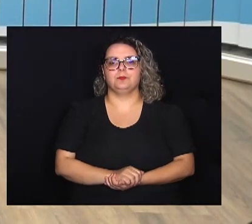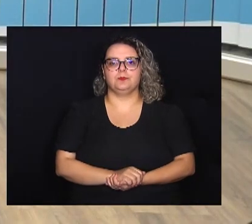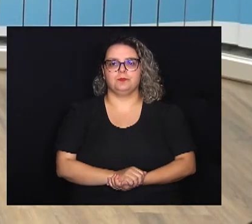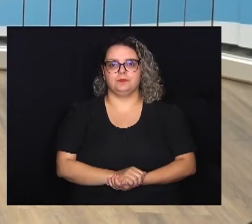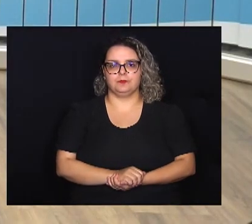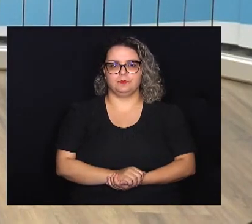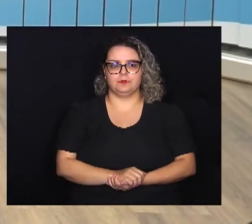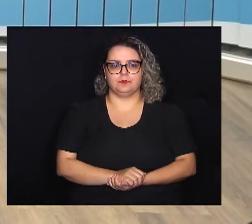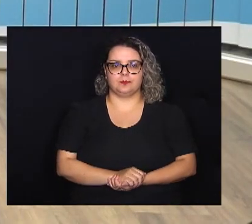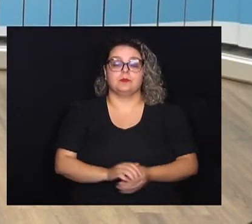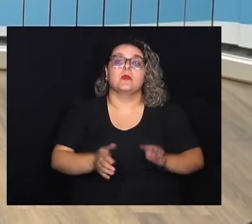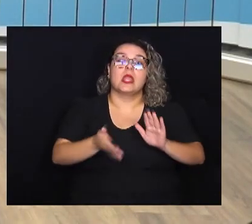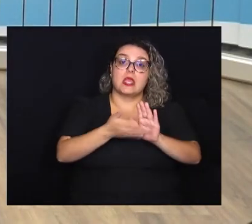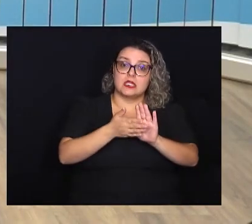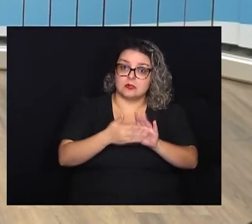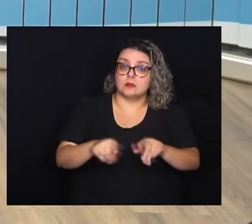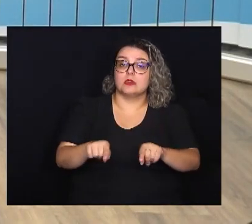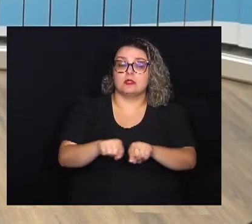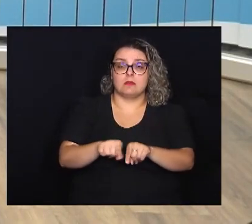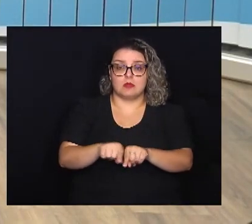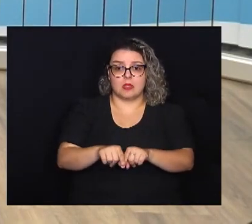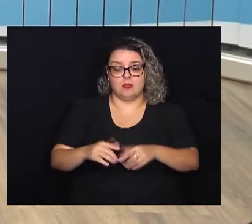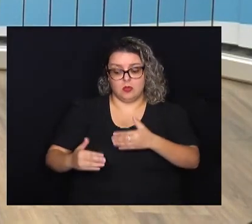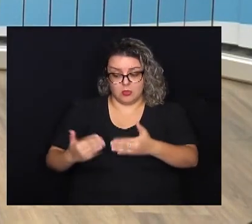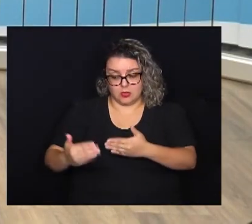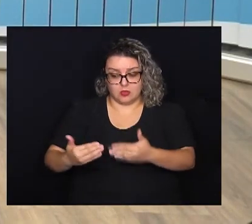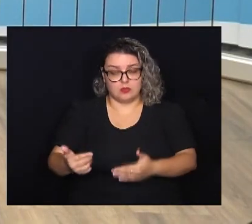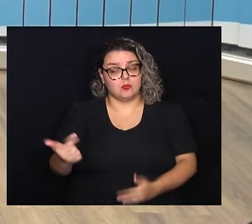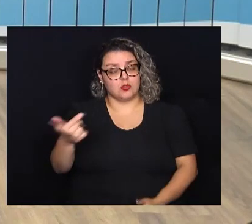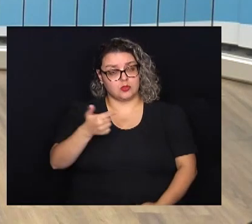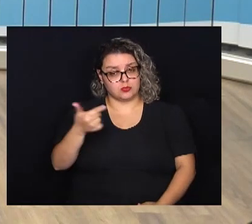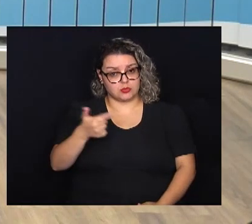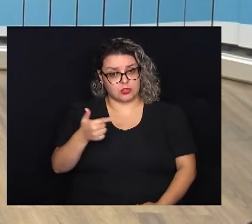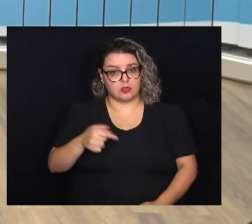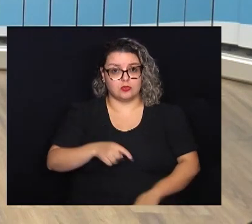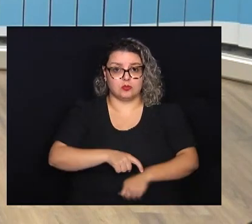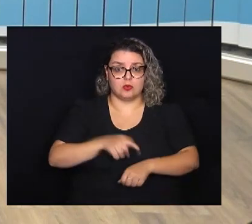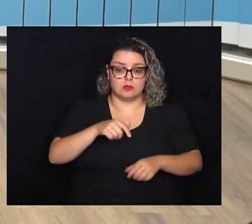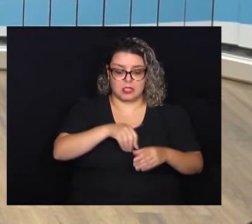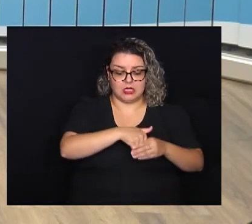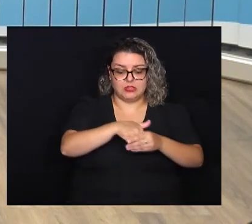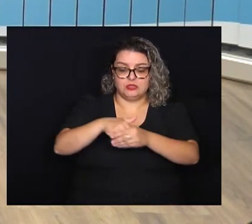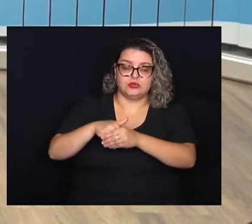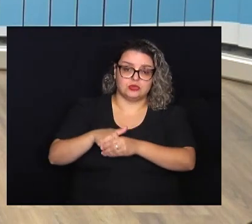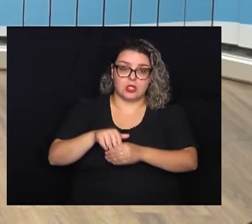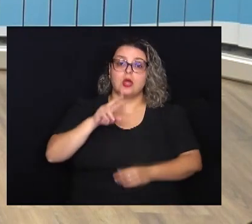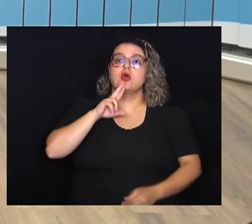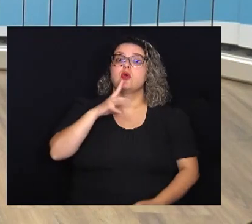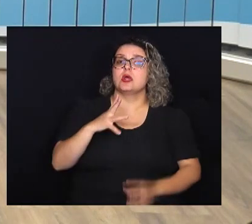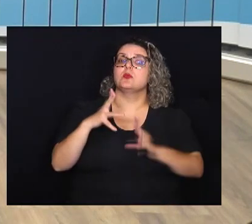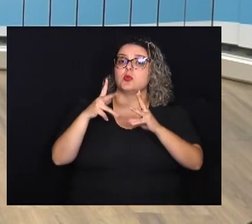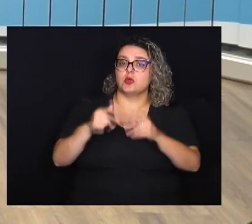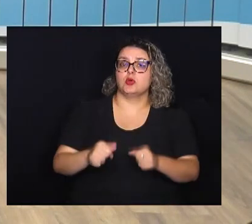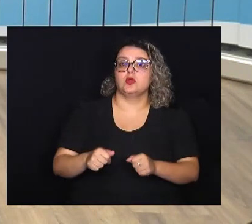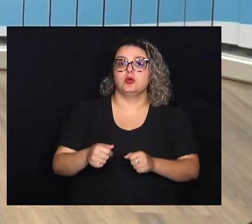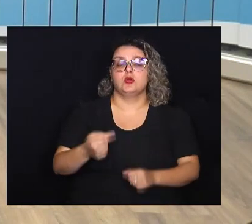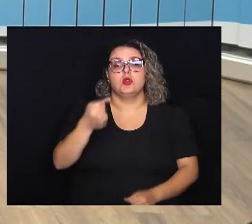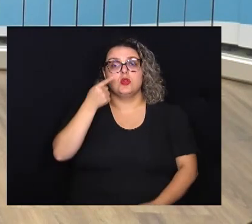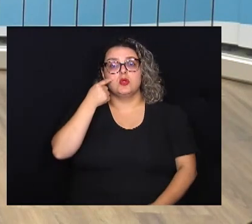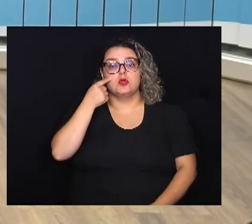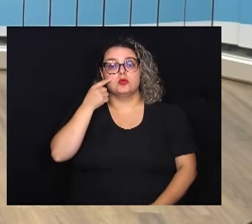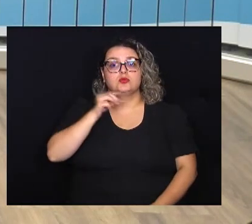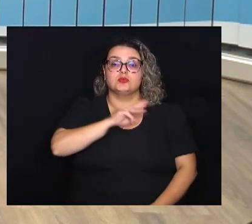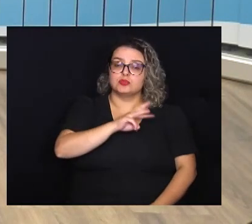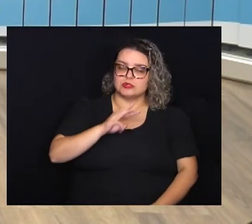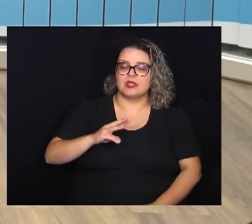essa proposta também ainda vai passar por um segundo turno de votação e o resultado completo você confere lá no